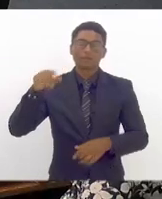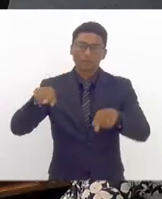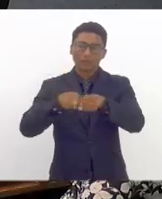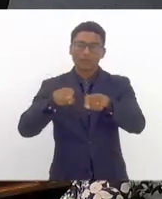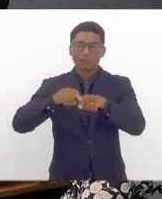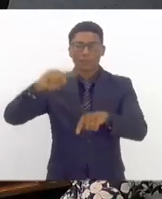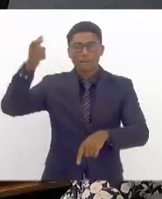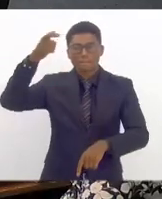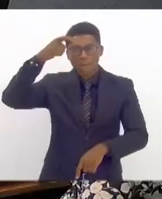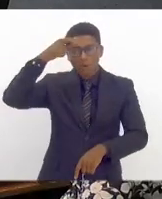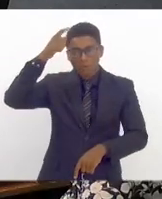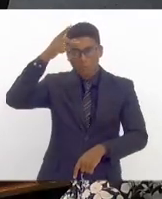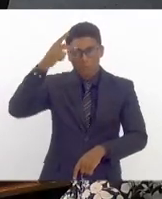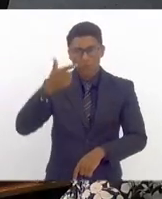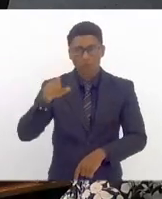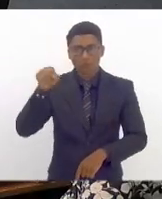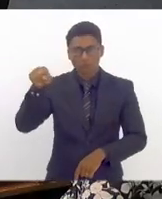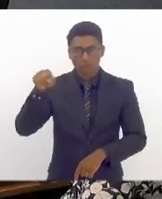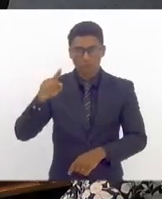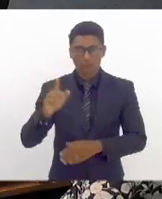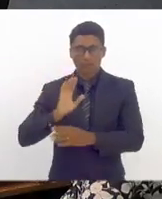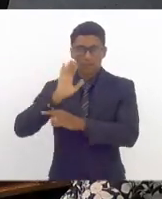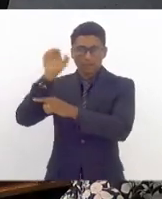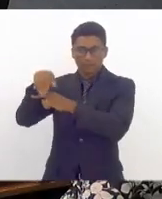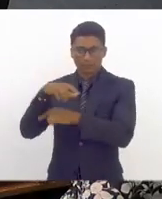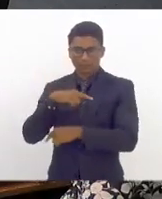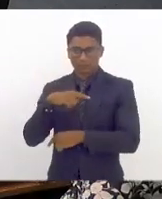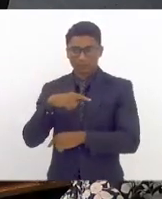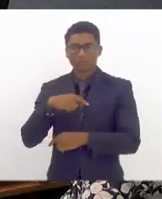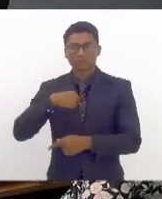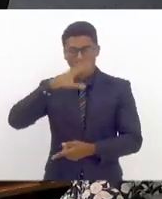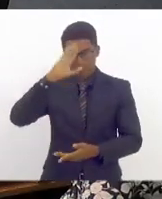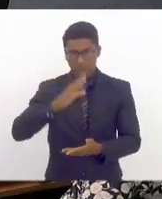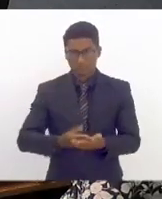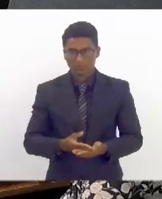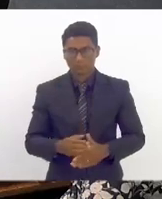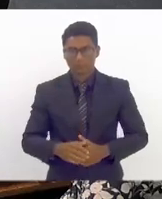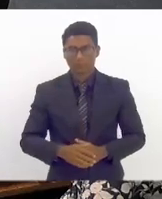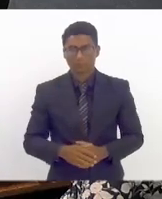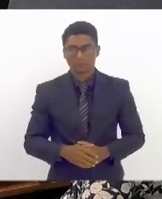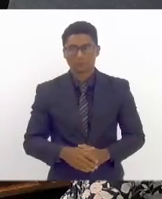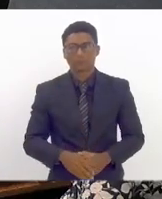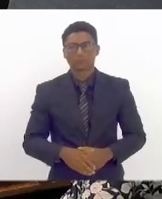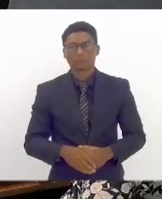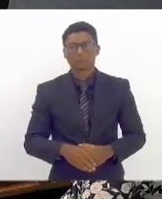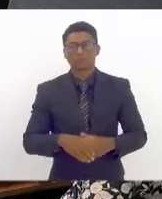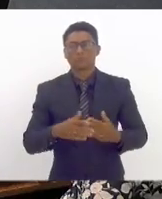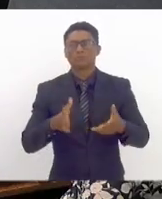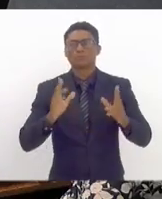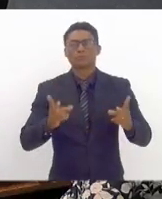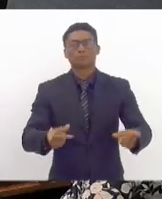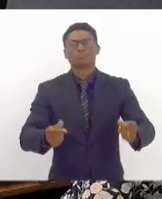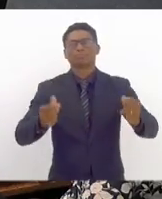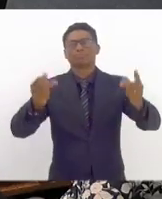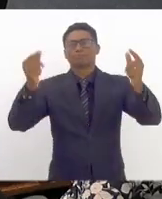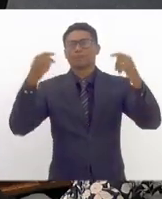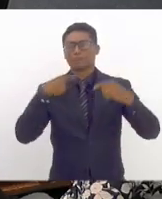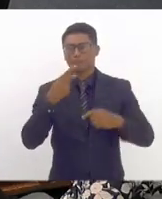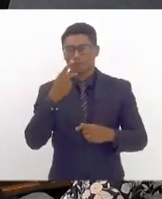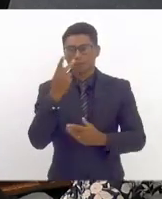que o outro traz dentro de si dentro do seu coração então eu chamo desde muito tempo de música